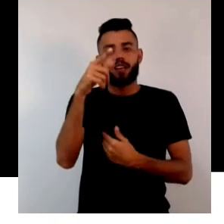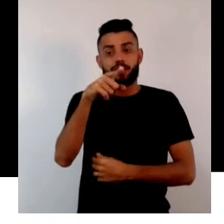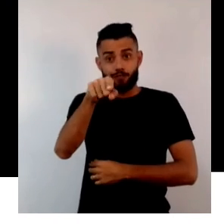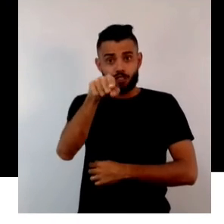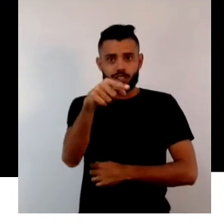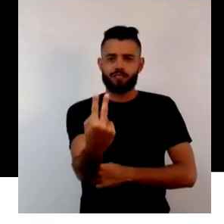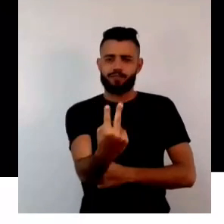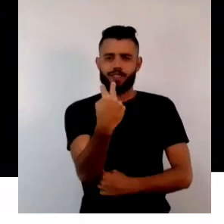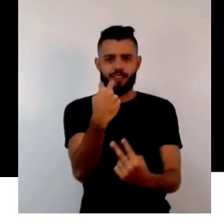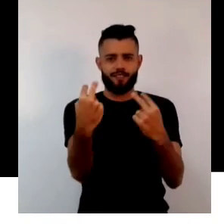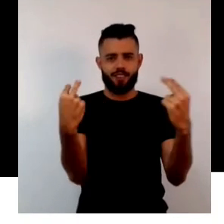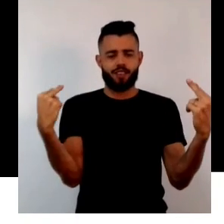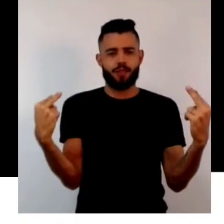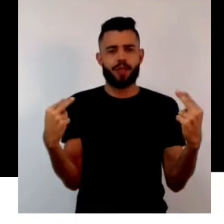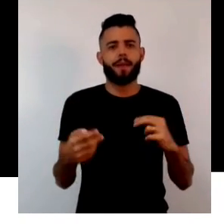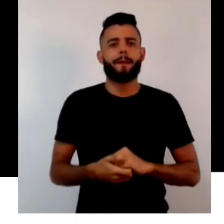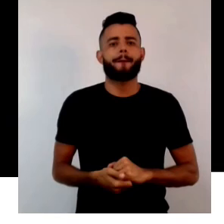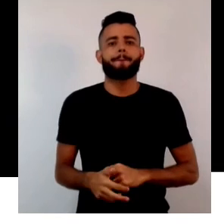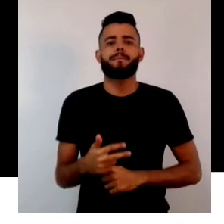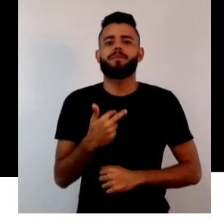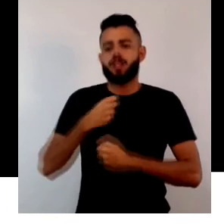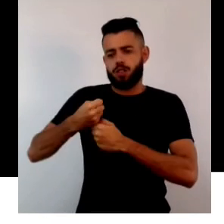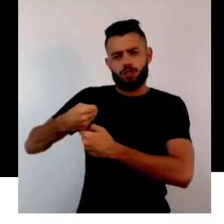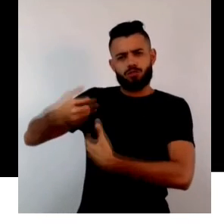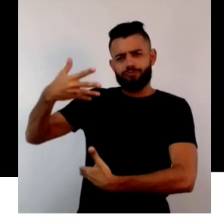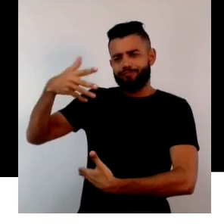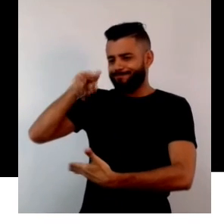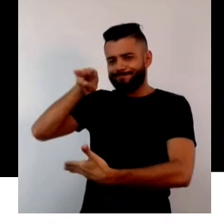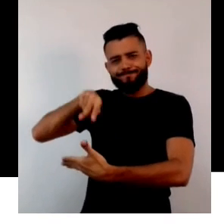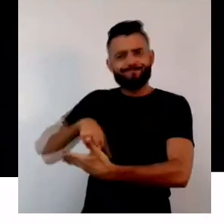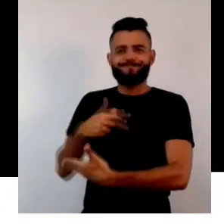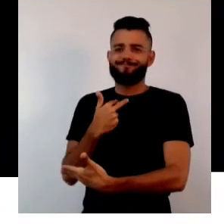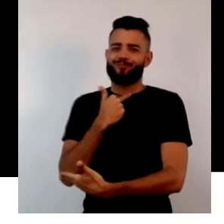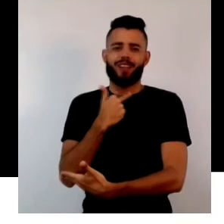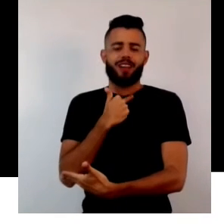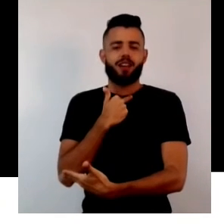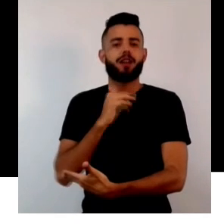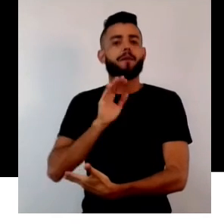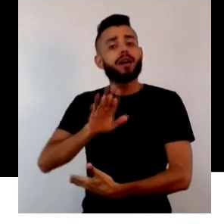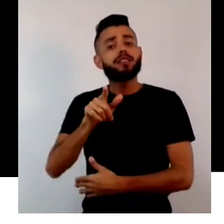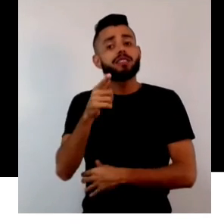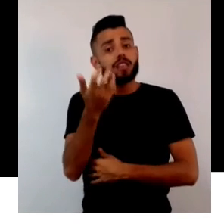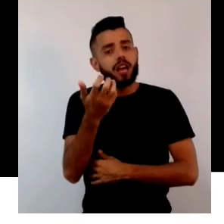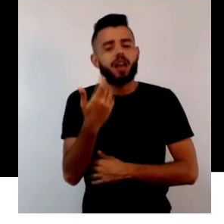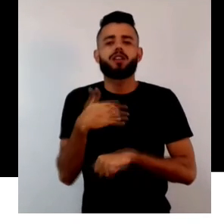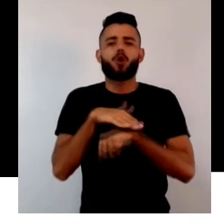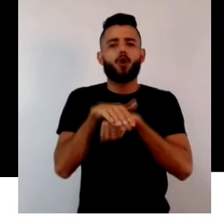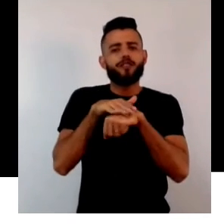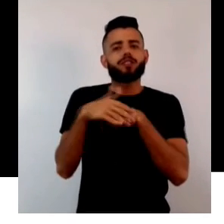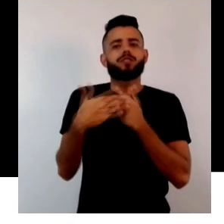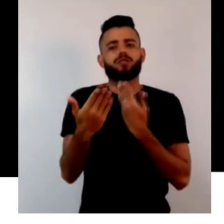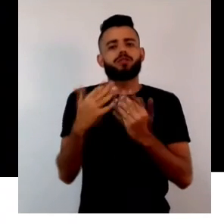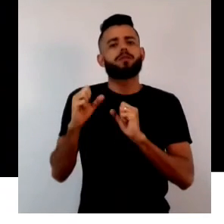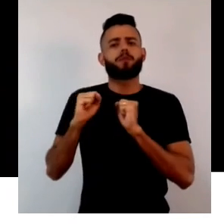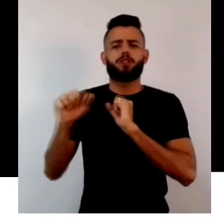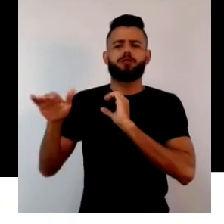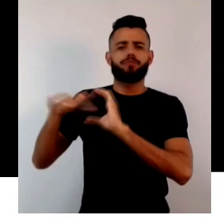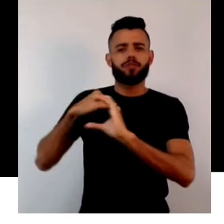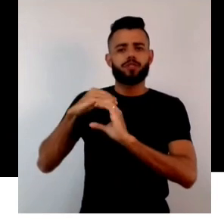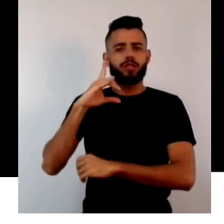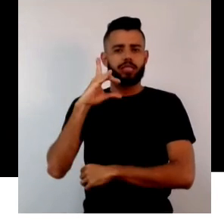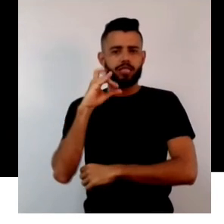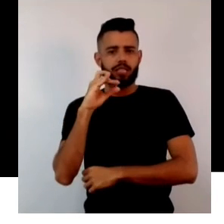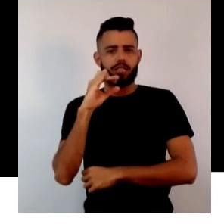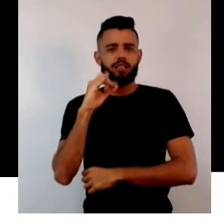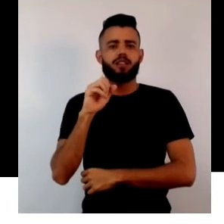deu para a gente ver os comentários, mas quem quiser continuar a conversa, me manda uma mensagem no Instagram, @6510